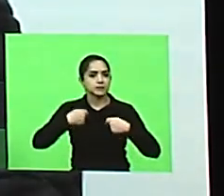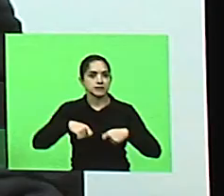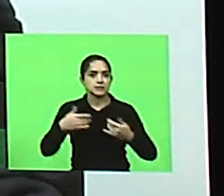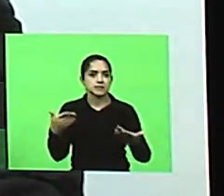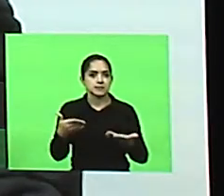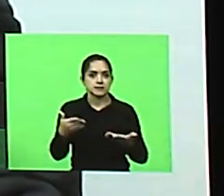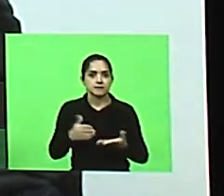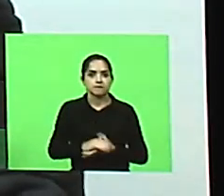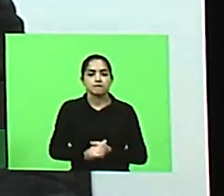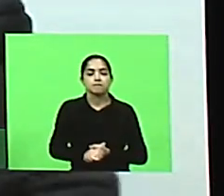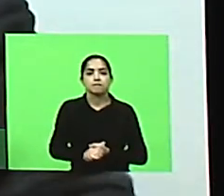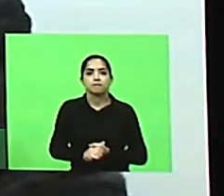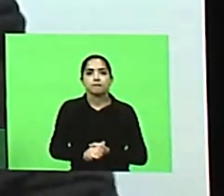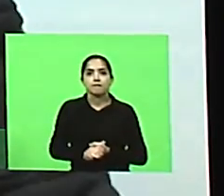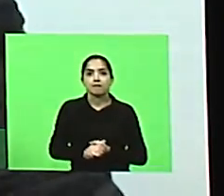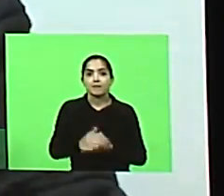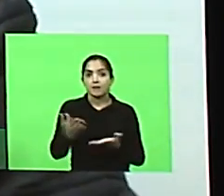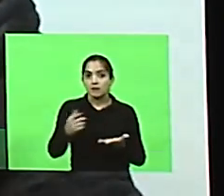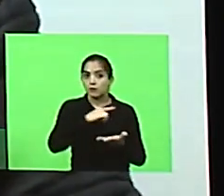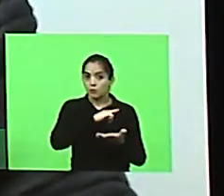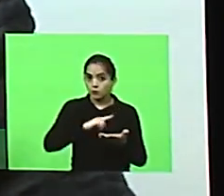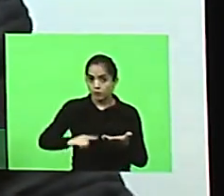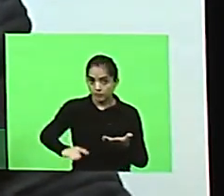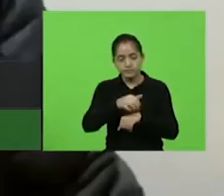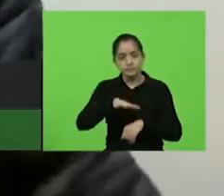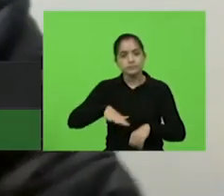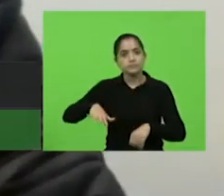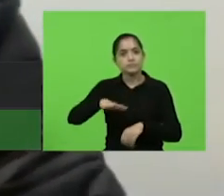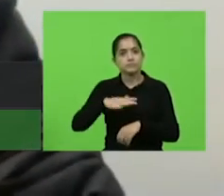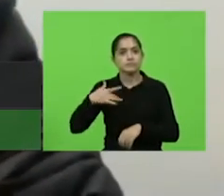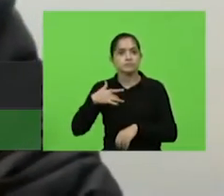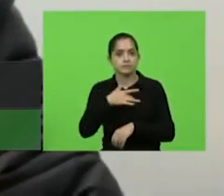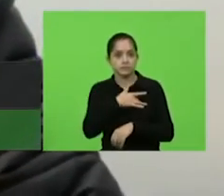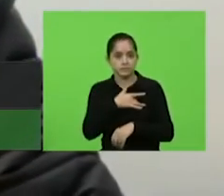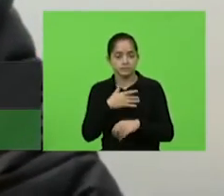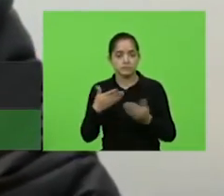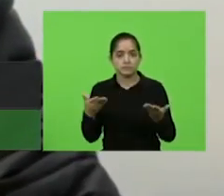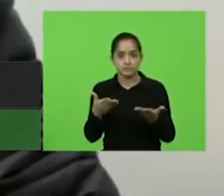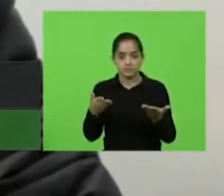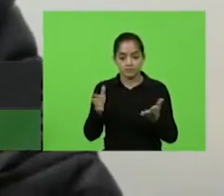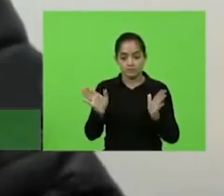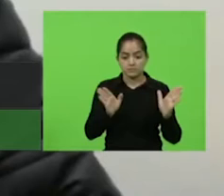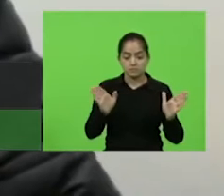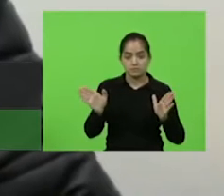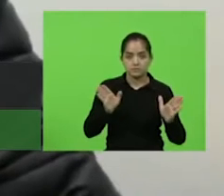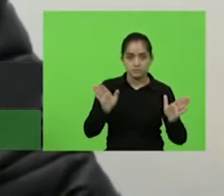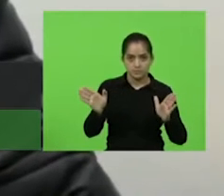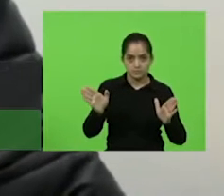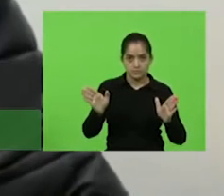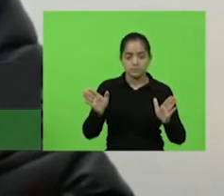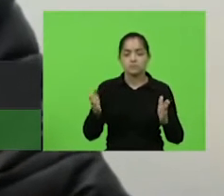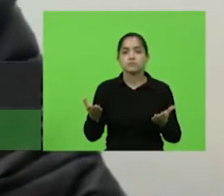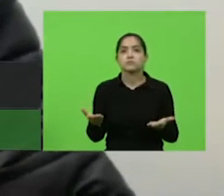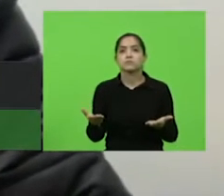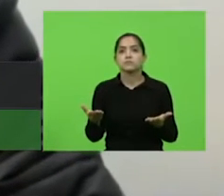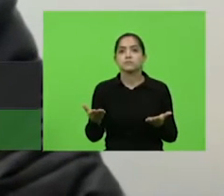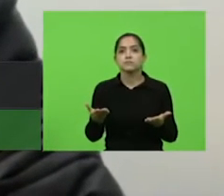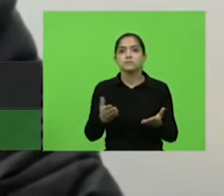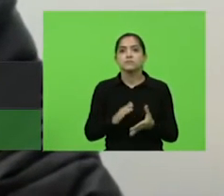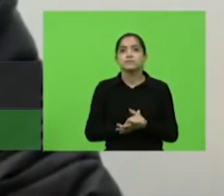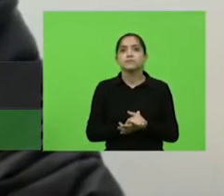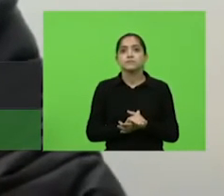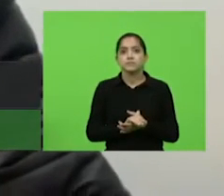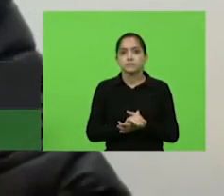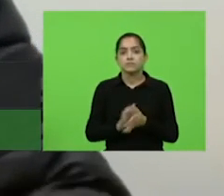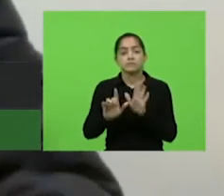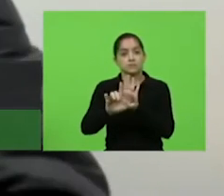que mais sofre ameaças de despejo durante a pandemia. Que neste período de pandemia,